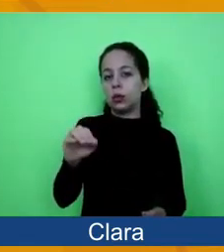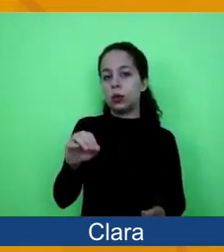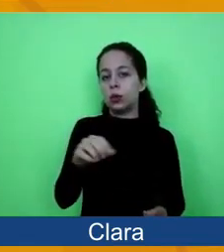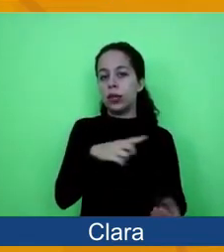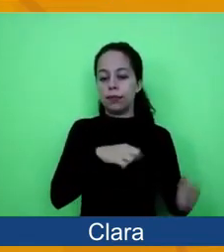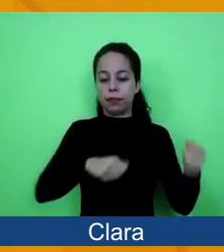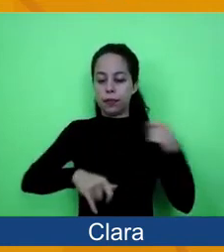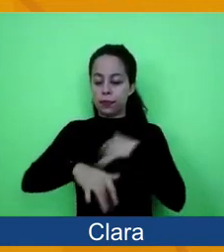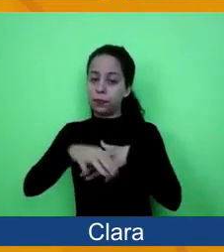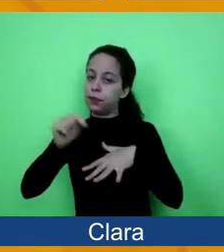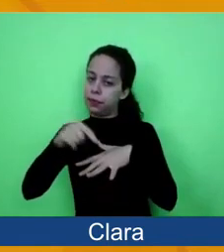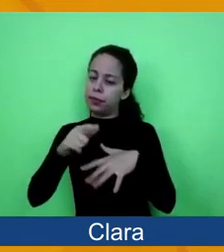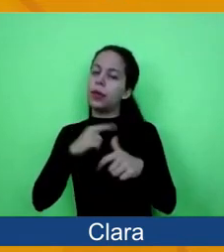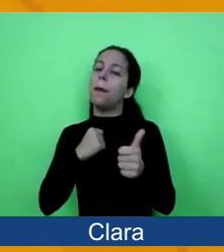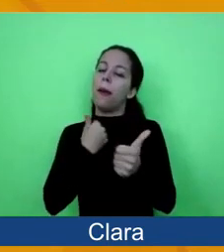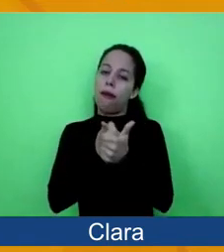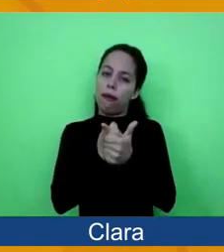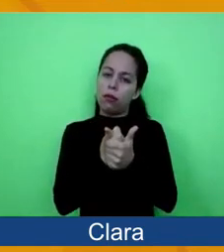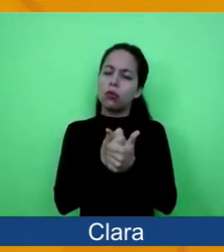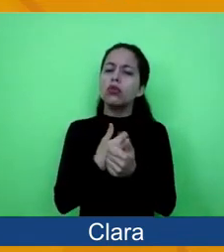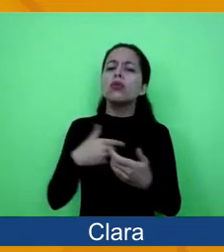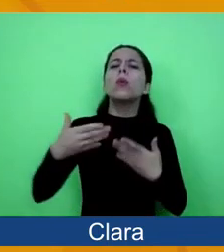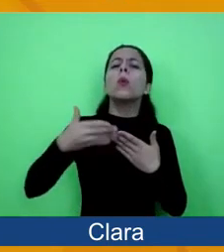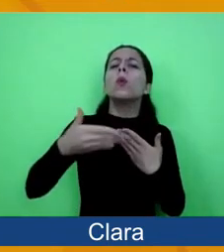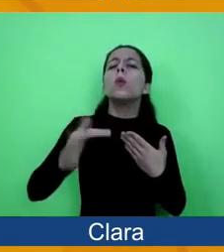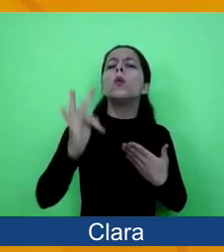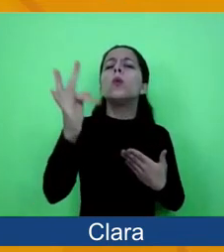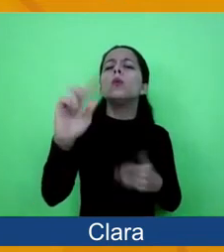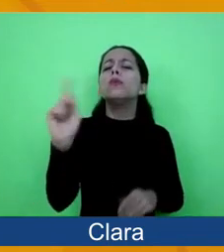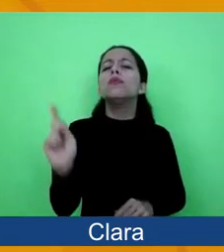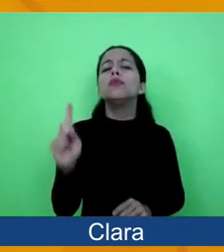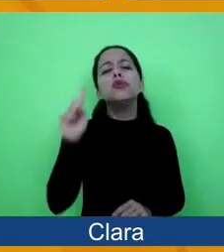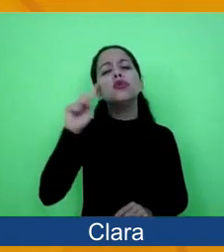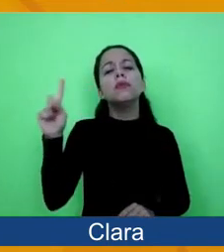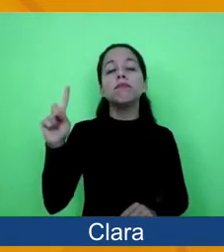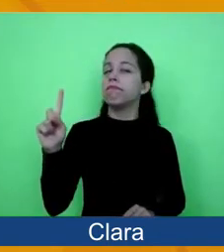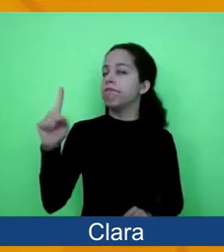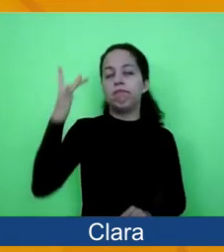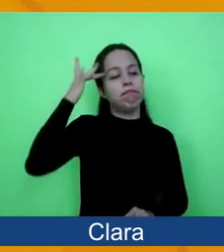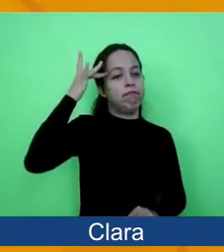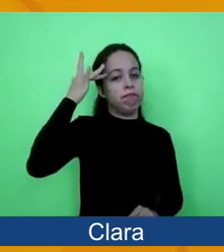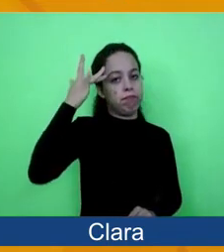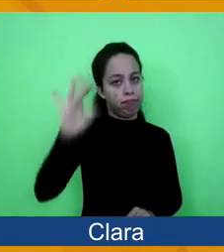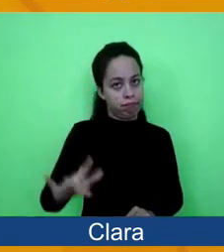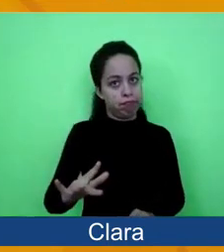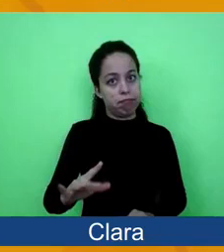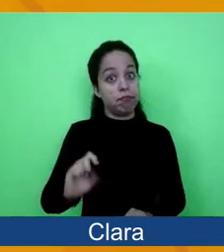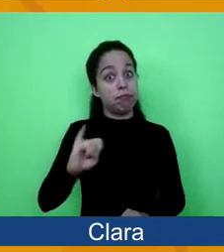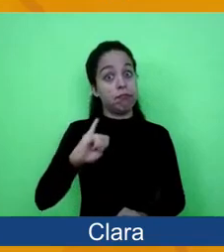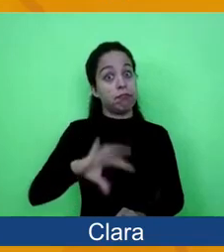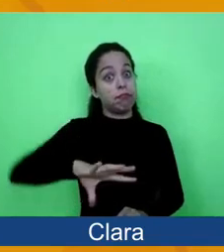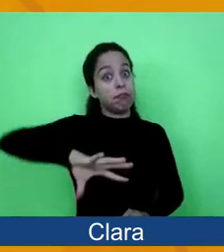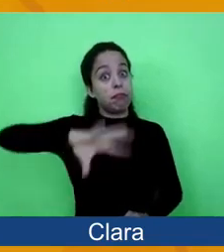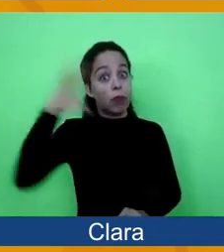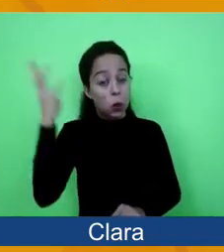Quando ele vai ser atingido? Não posso responder. E quando ele vai ser atingido, dependerá da trajetória que nós, como sociedade,